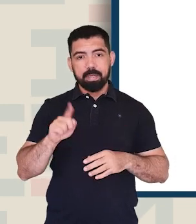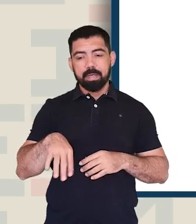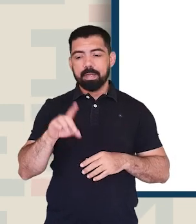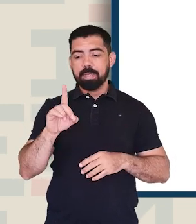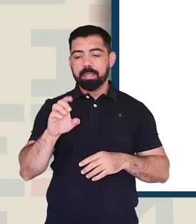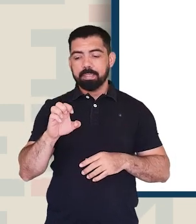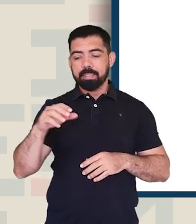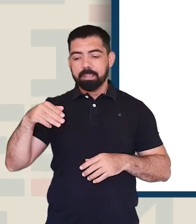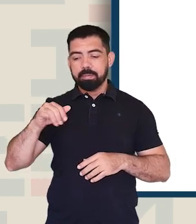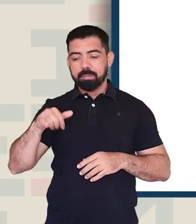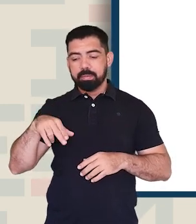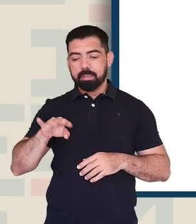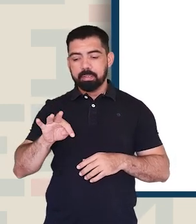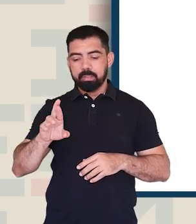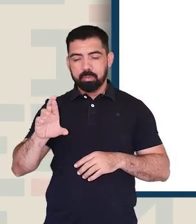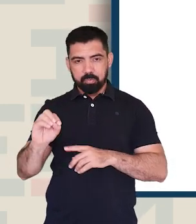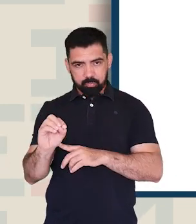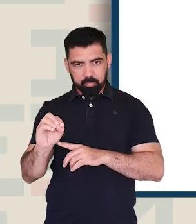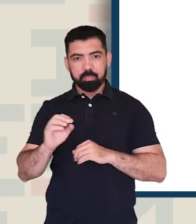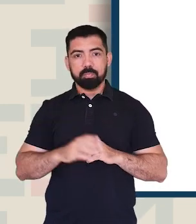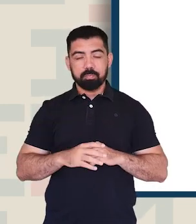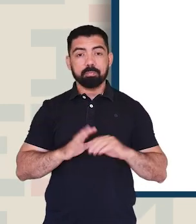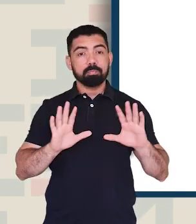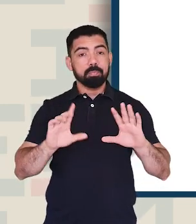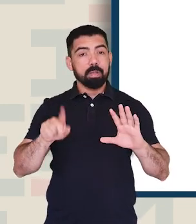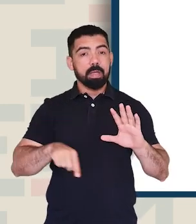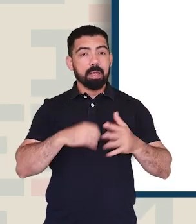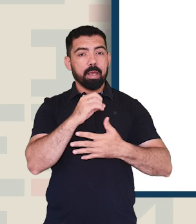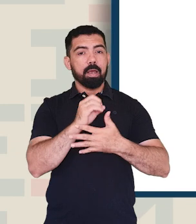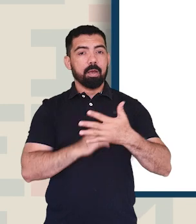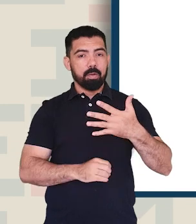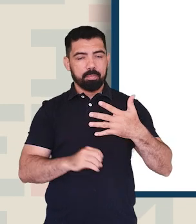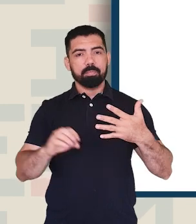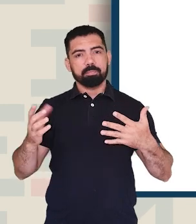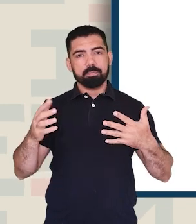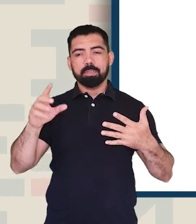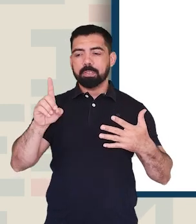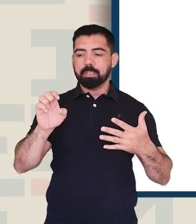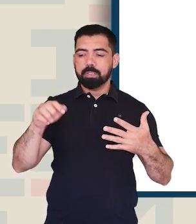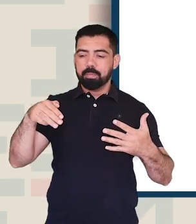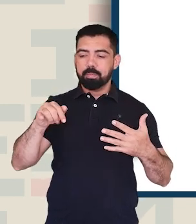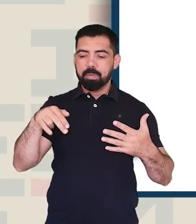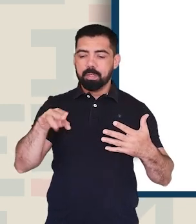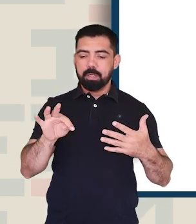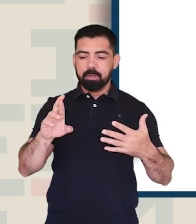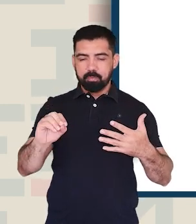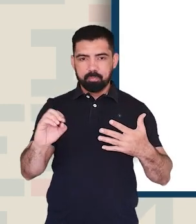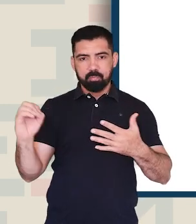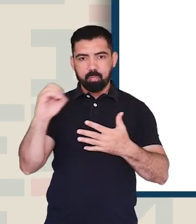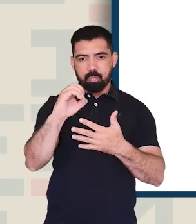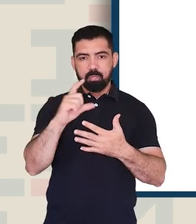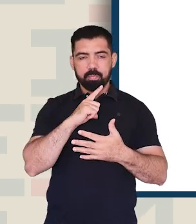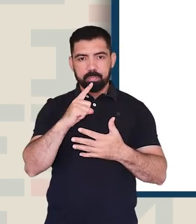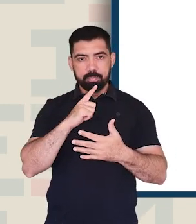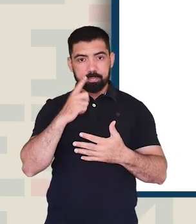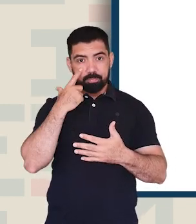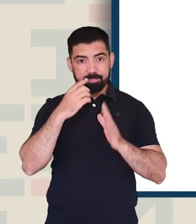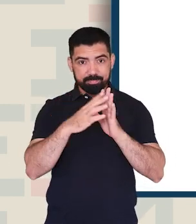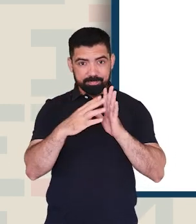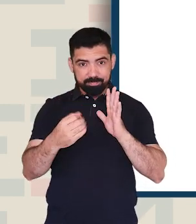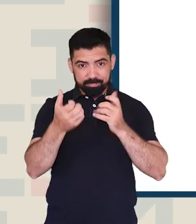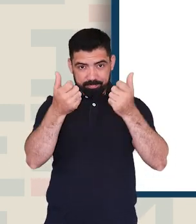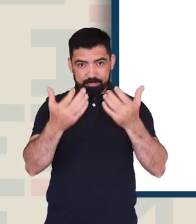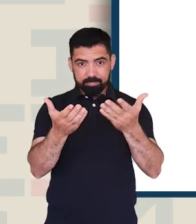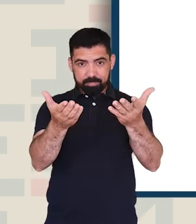Uma tríade diminuta, mas quando é um acorde de 4 sons, ele é um acorde meio diminuto, certo? Então, você vê que esse molde aí,